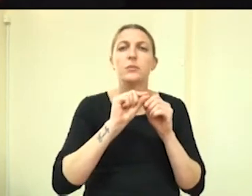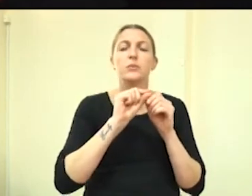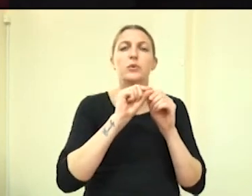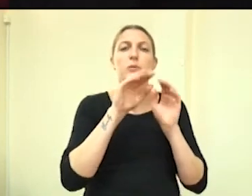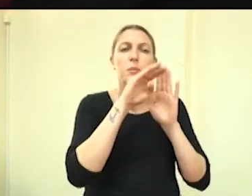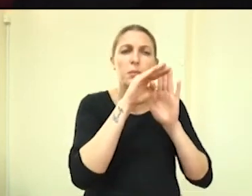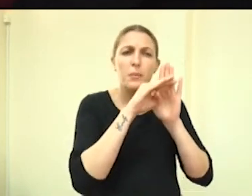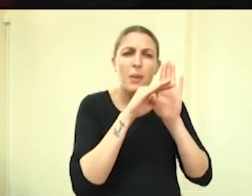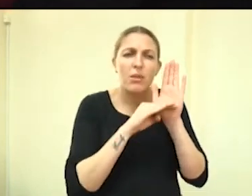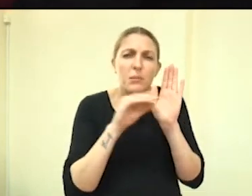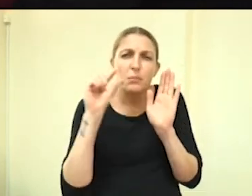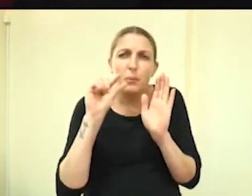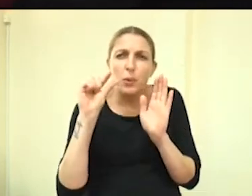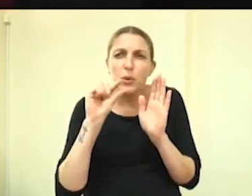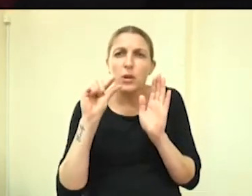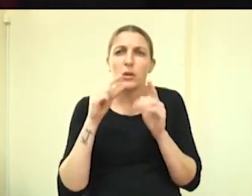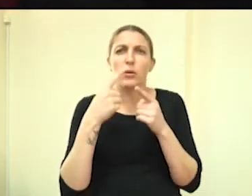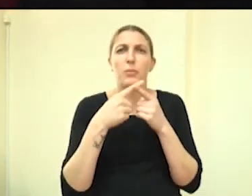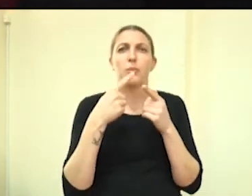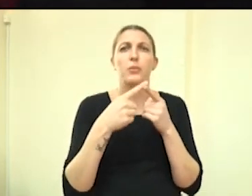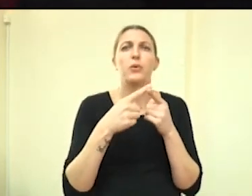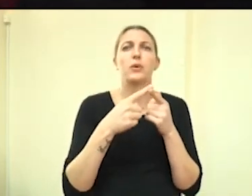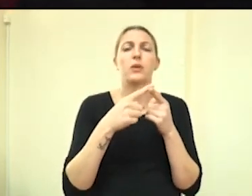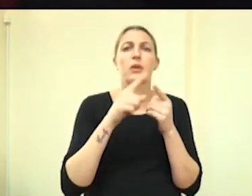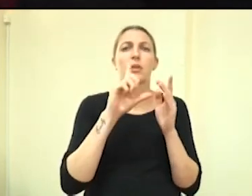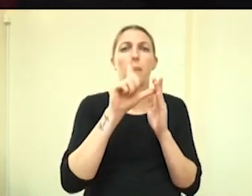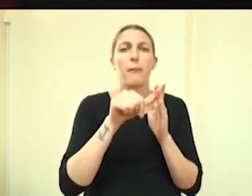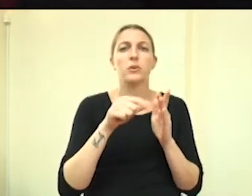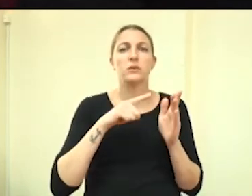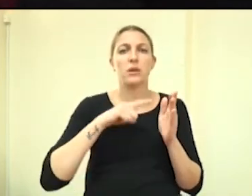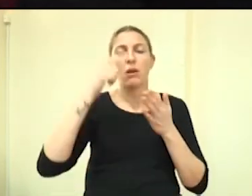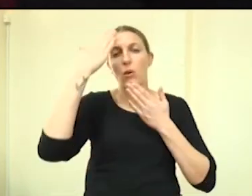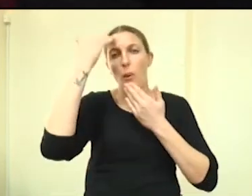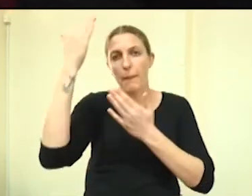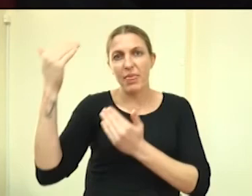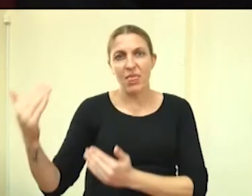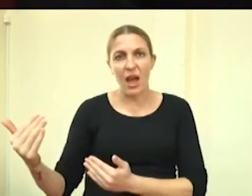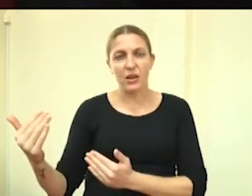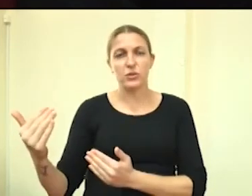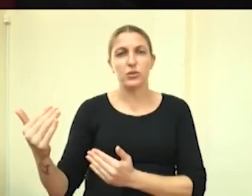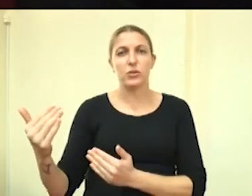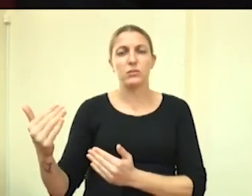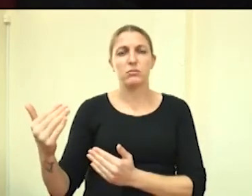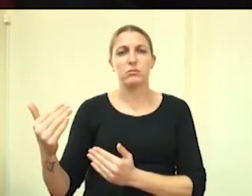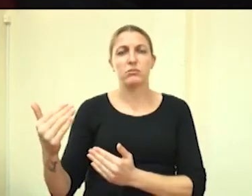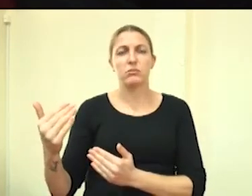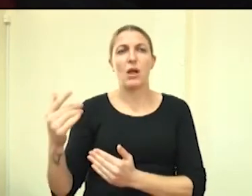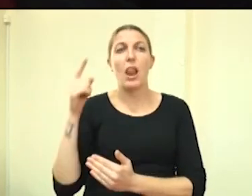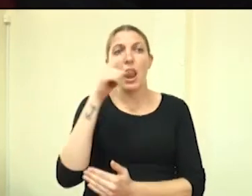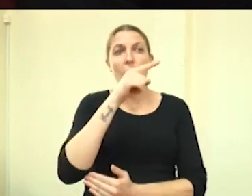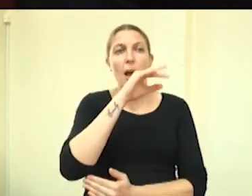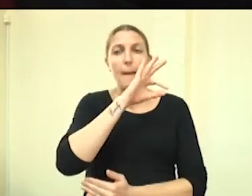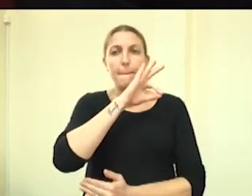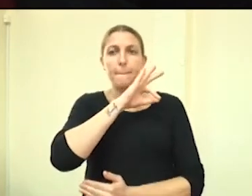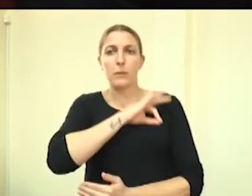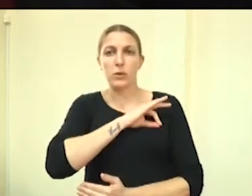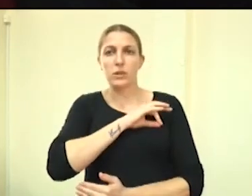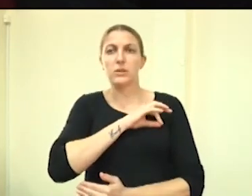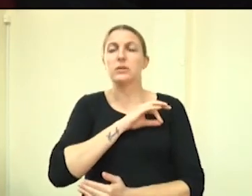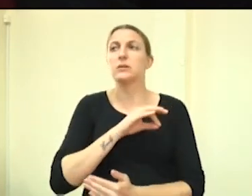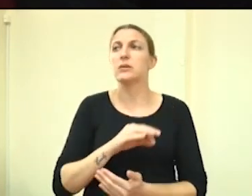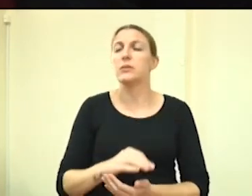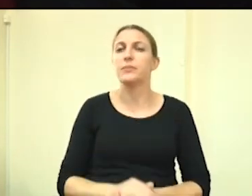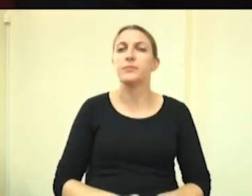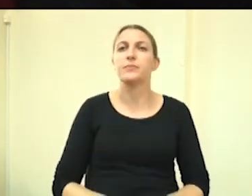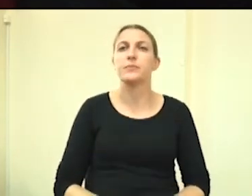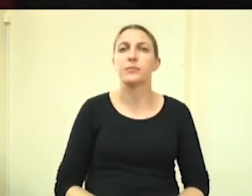em razão da homenagem que essa Casa Legislativa também receberá da Brigada Militar hoje, no 44º aniversário. Então, vamos